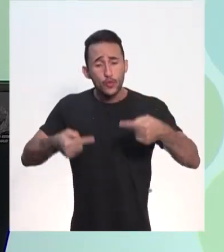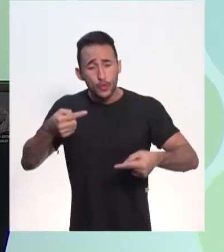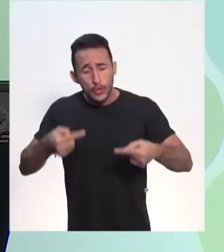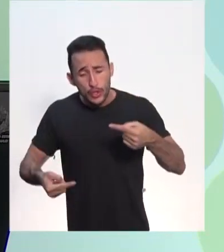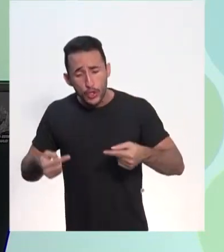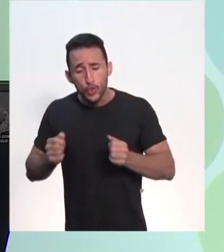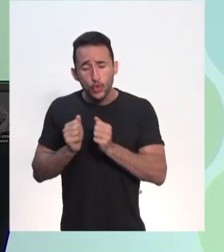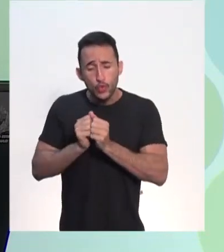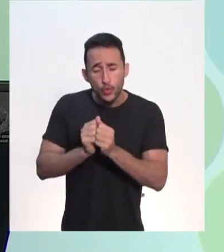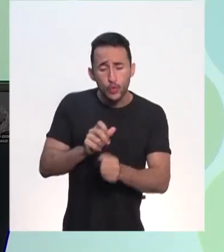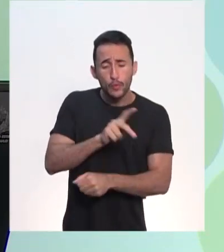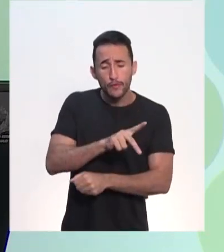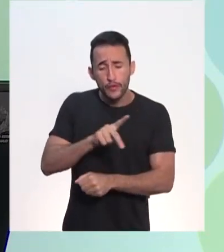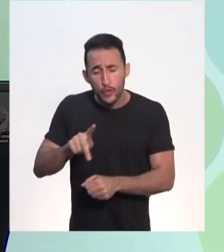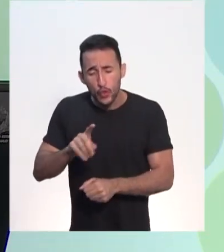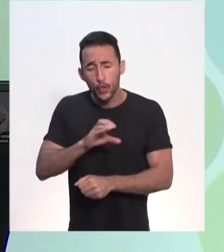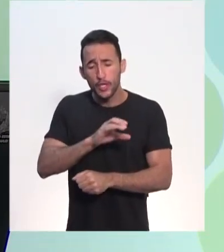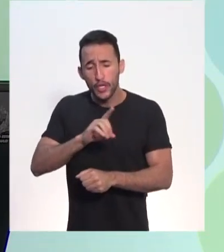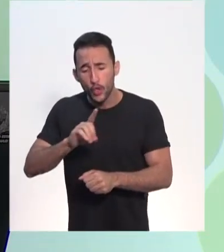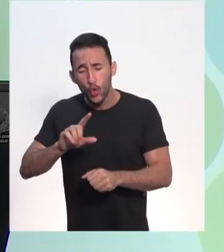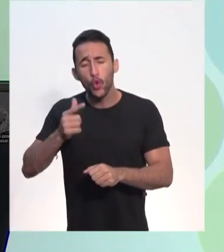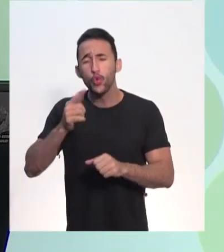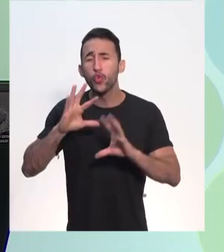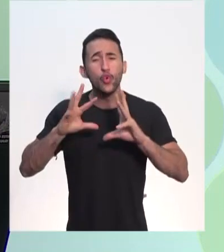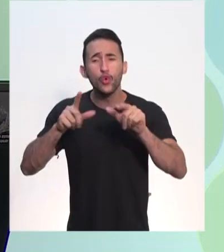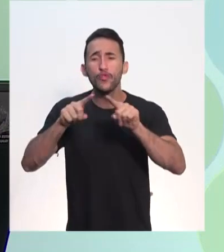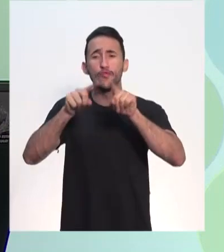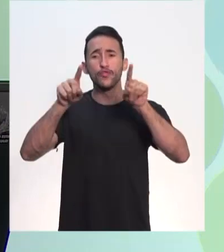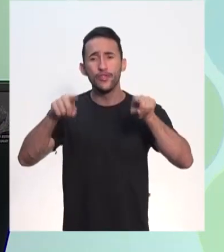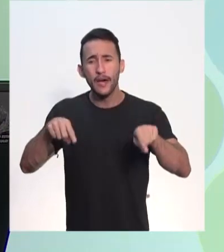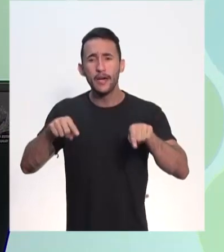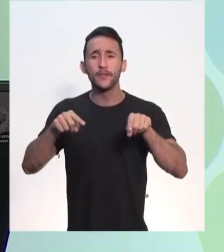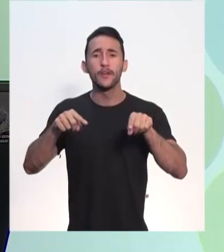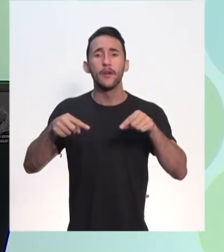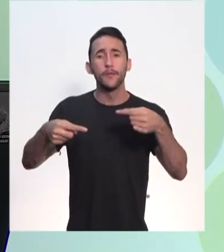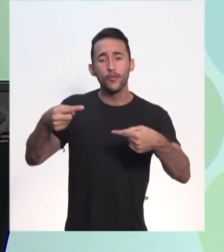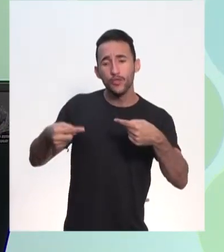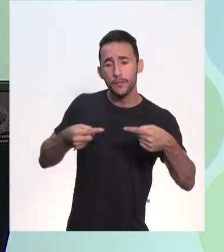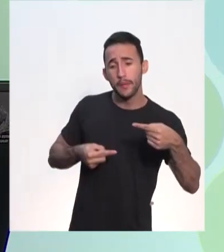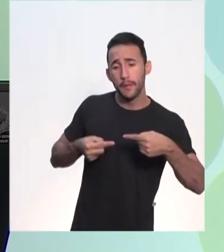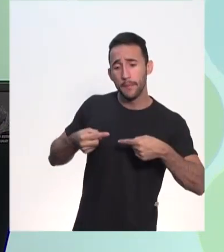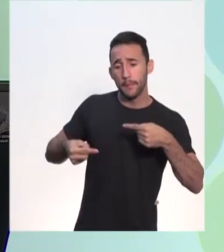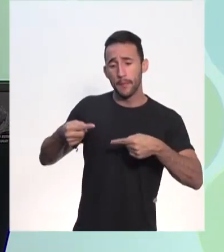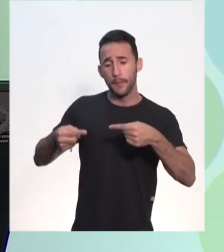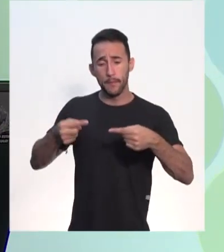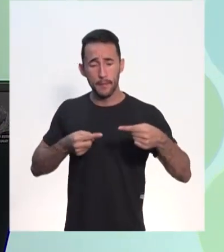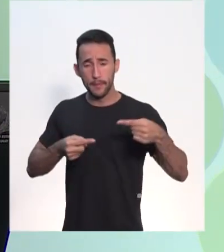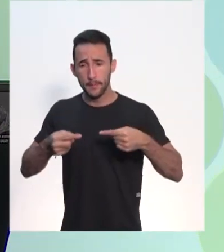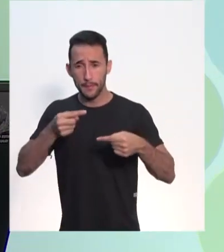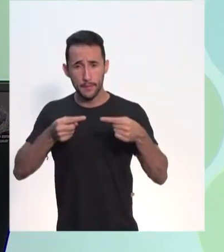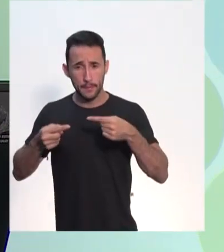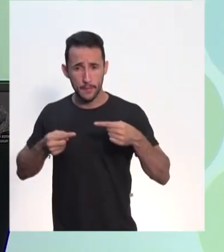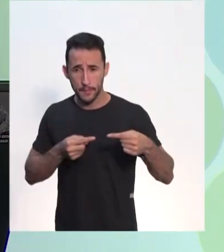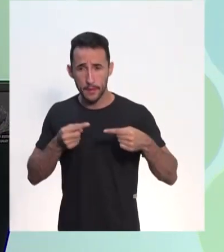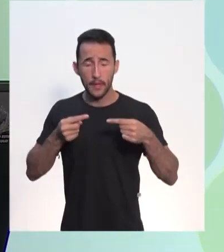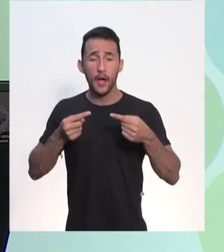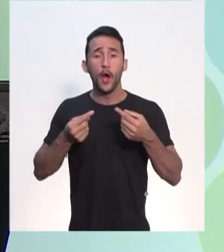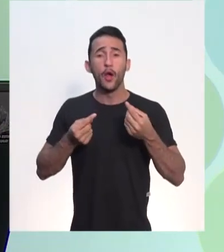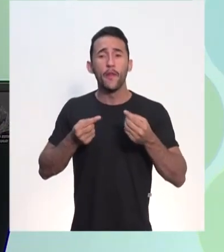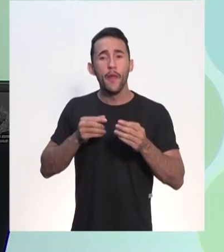nós tivemos uma semana bem ativa, nós tivemos uma semana com vários temas, várias apresentações, e